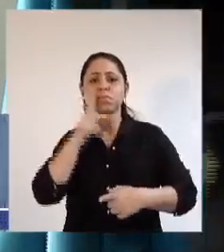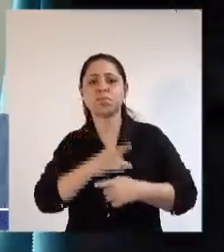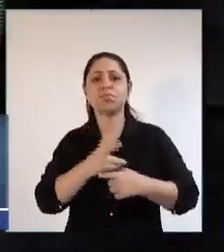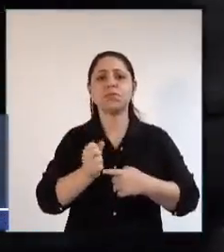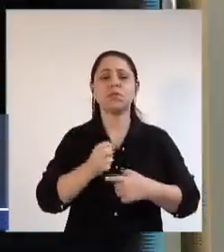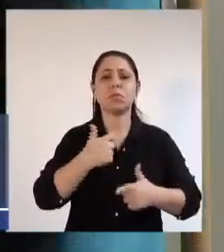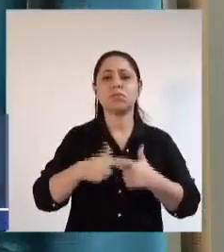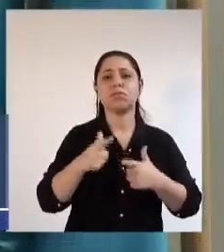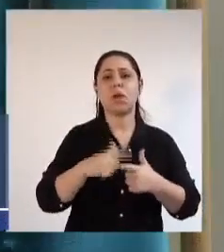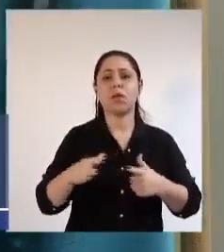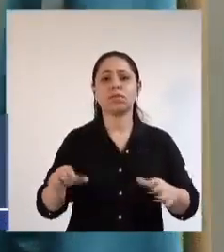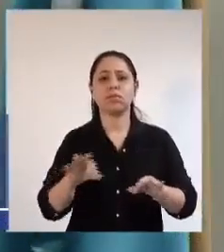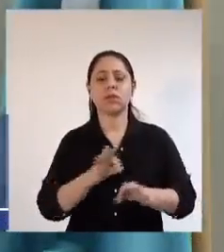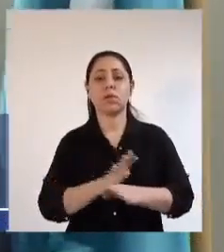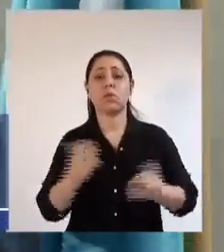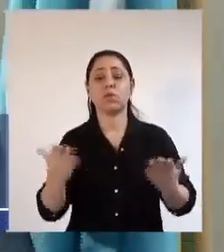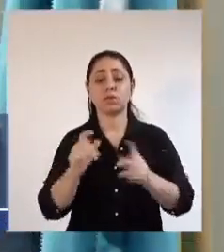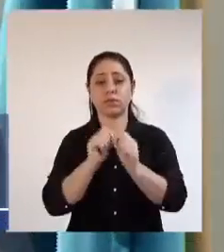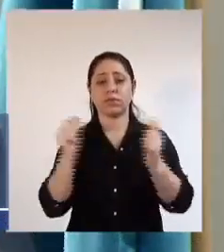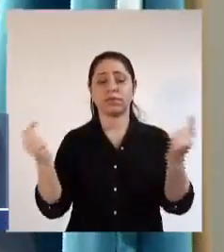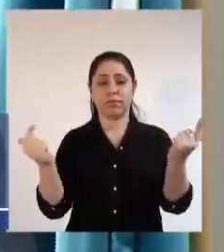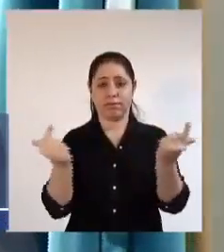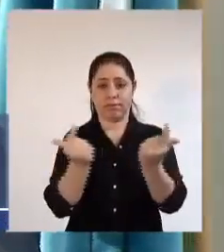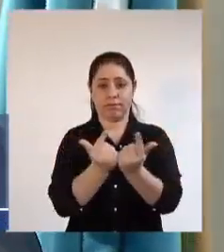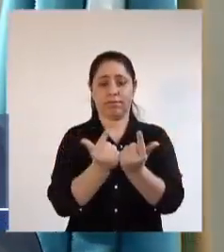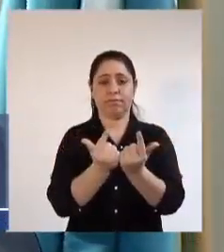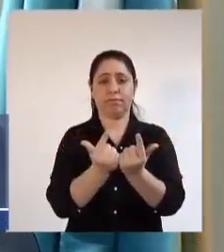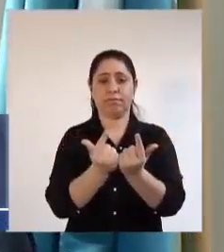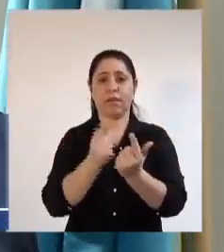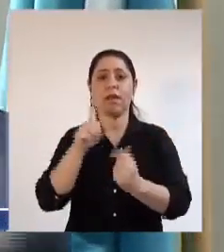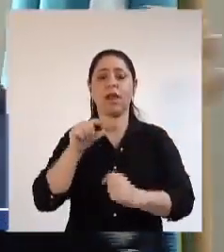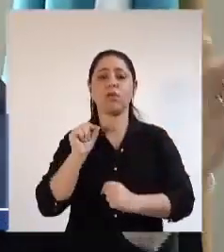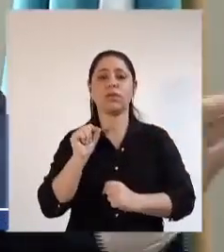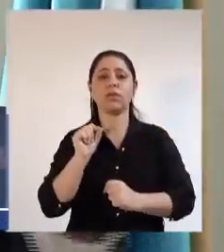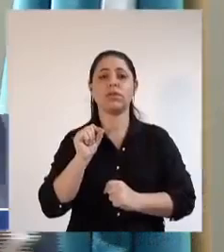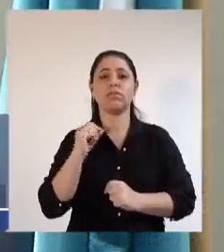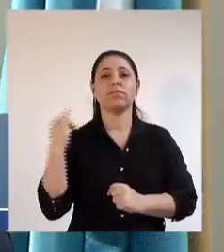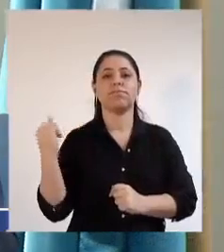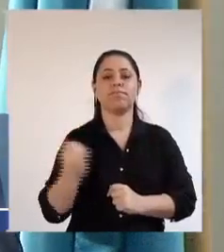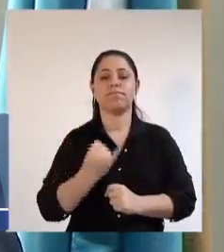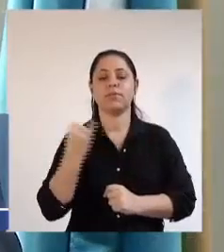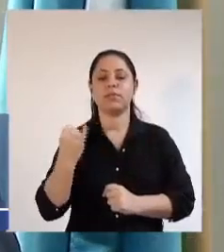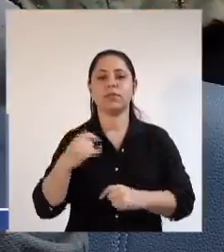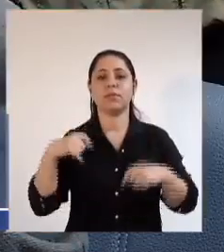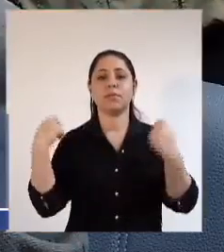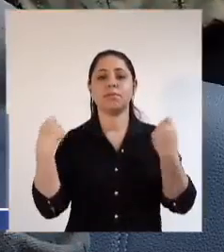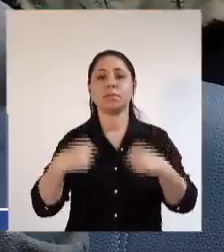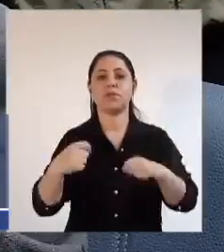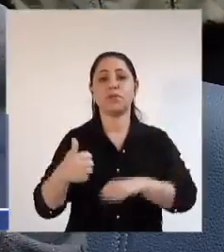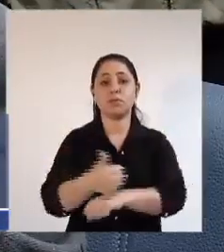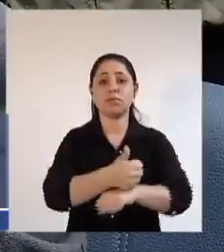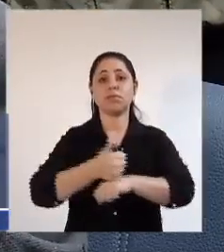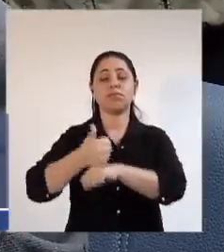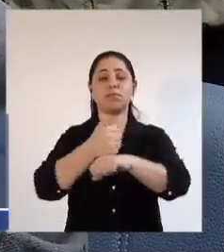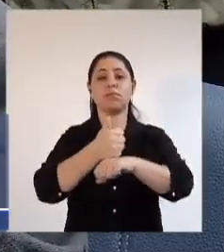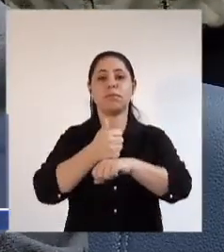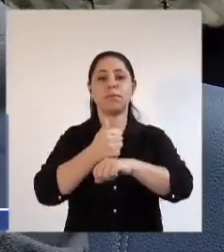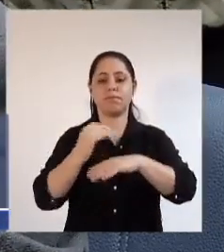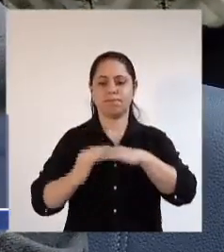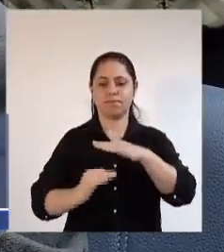hoje na assembléia legislativa é um instrumento indispensável para o avanço